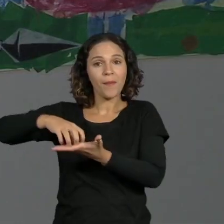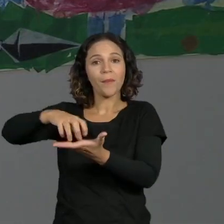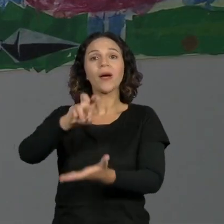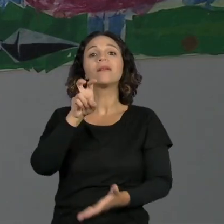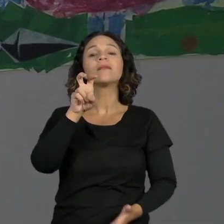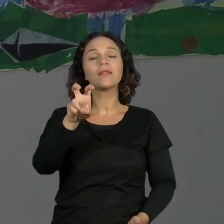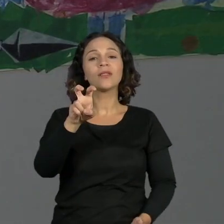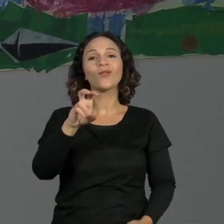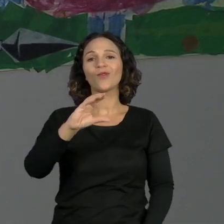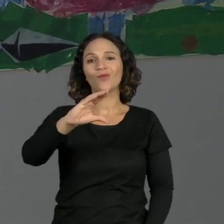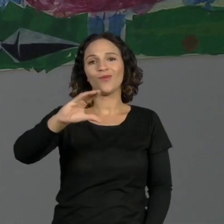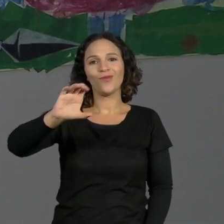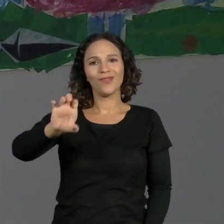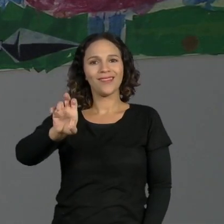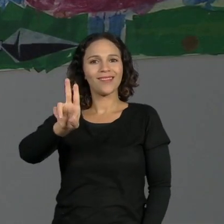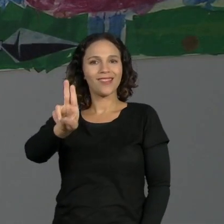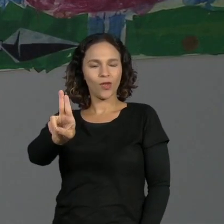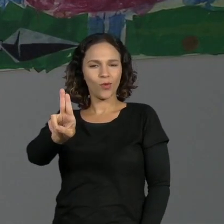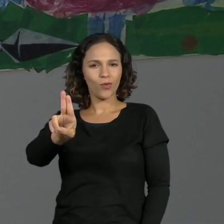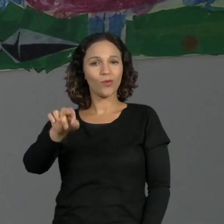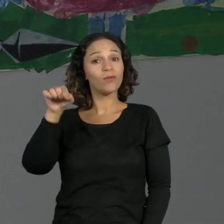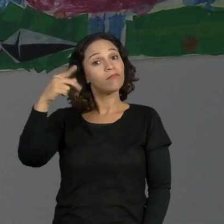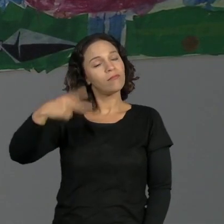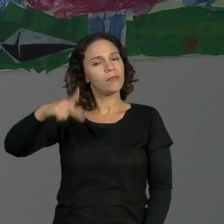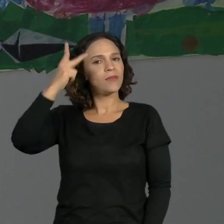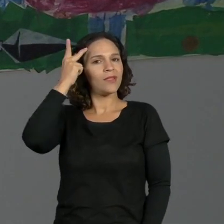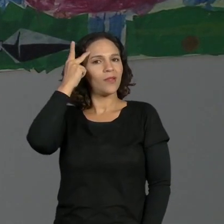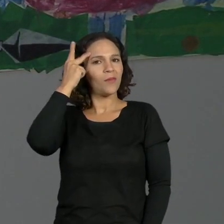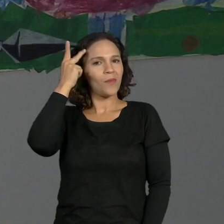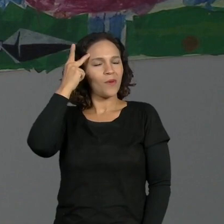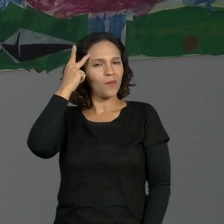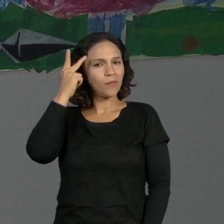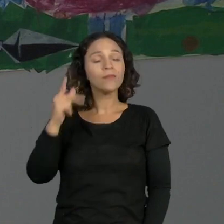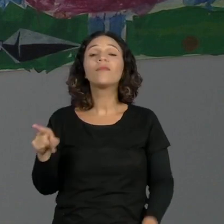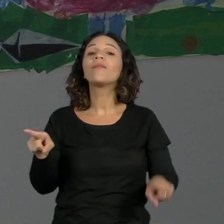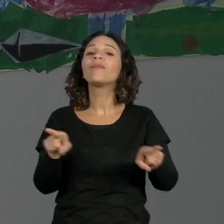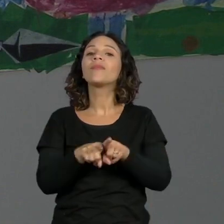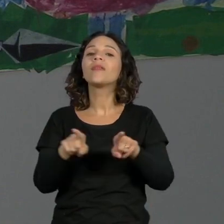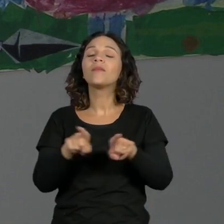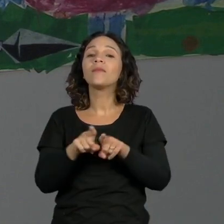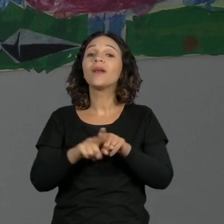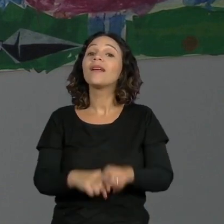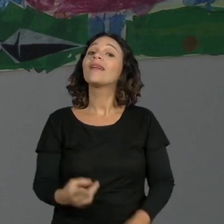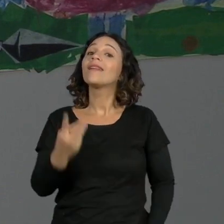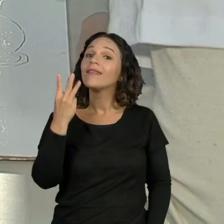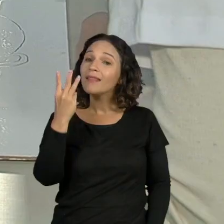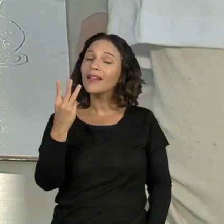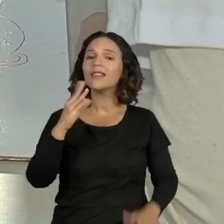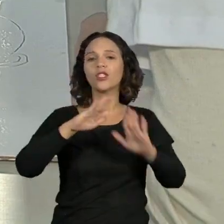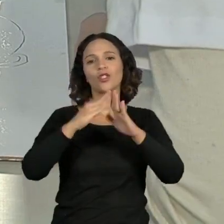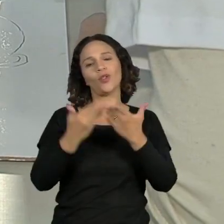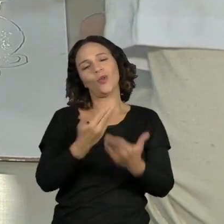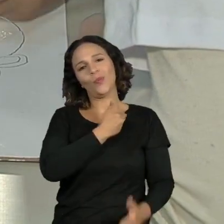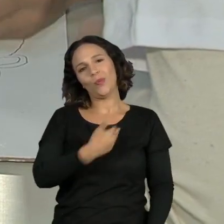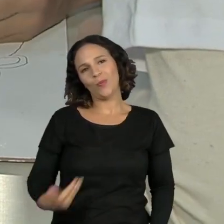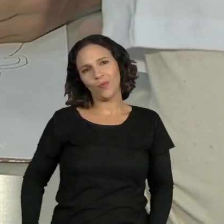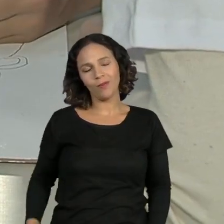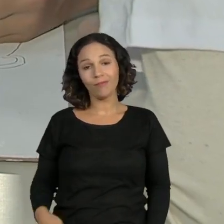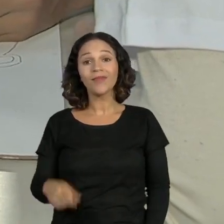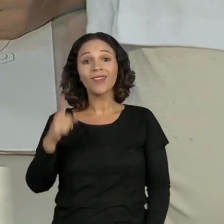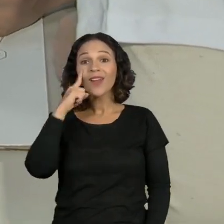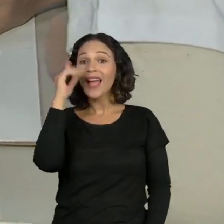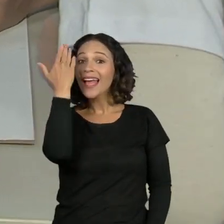educacionais unificados, CELS, da cidade de São Paulo, além de 3 escolas públicas. Com o uso de um